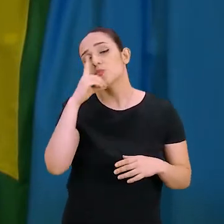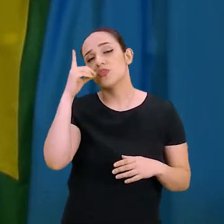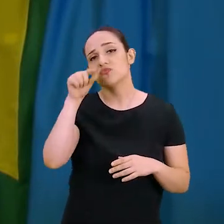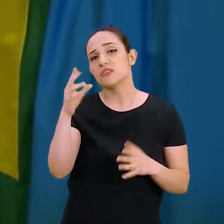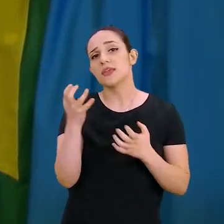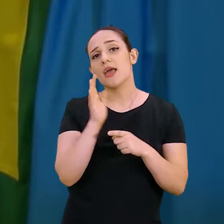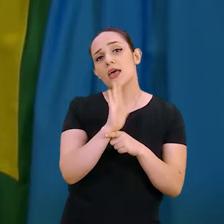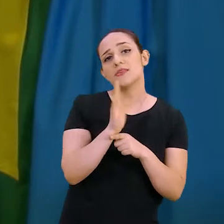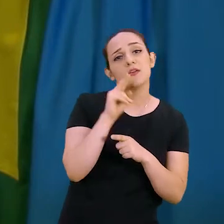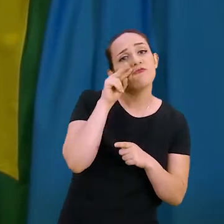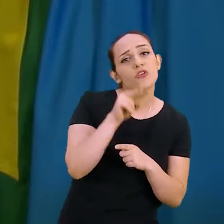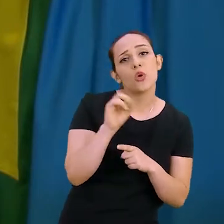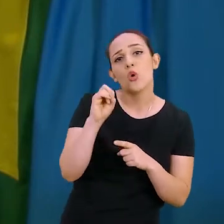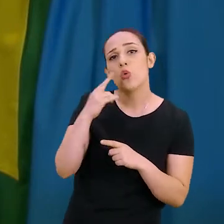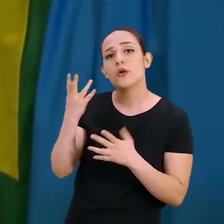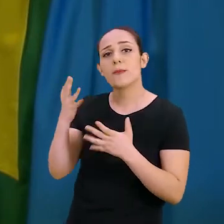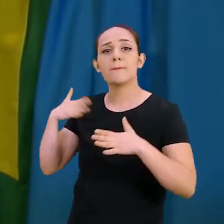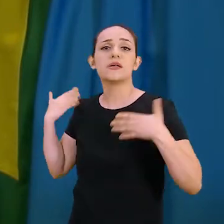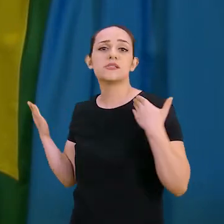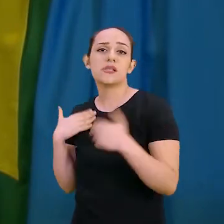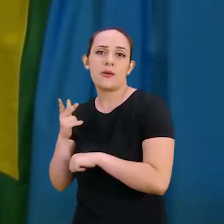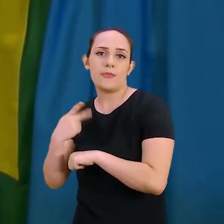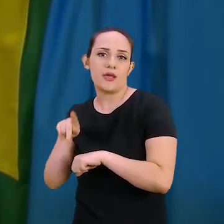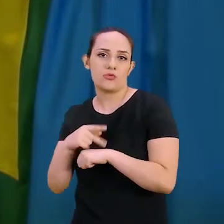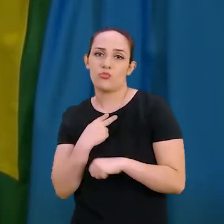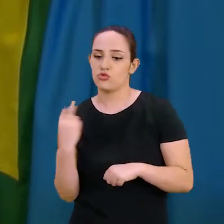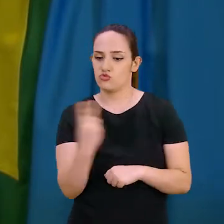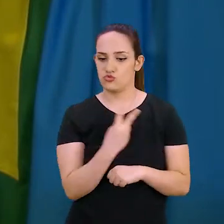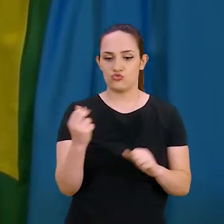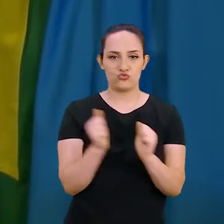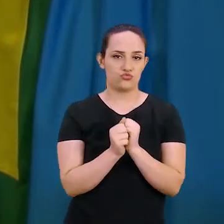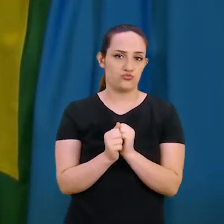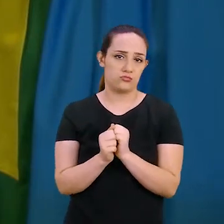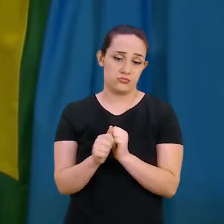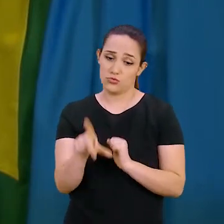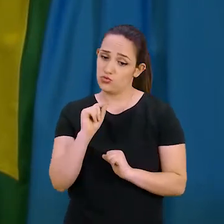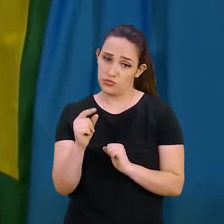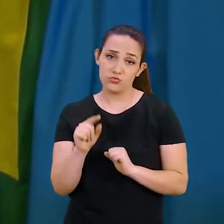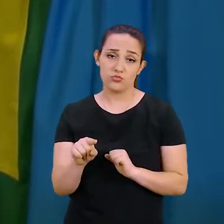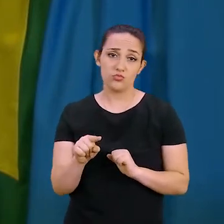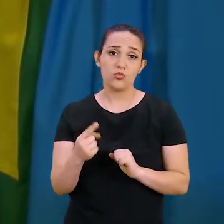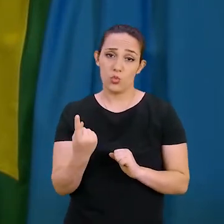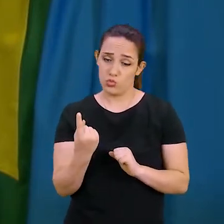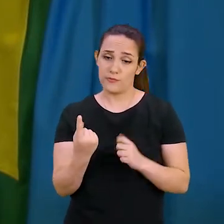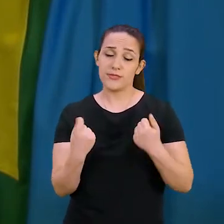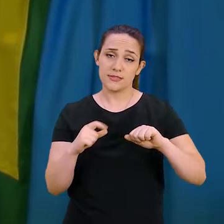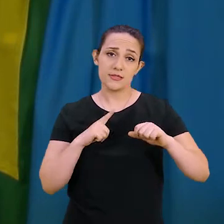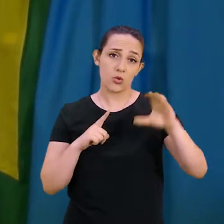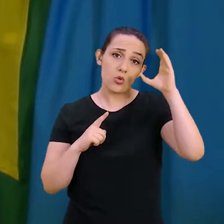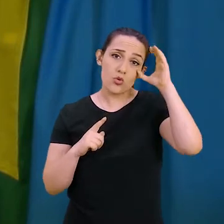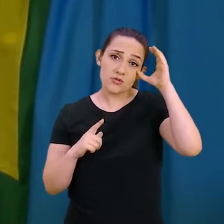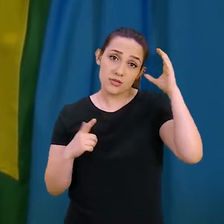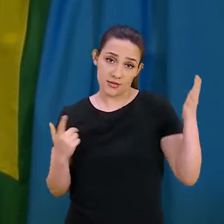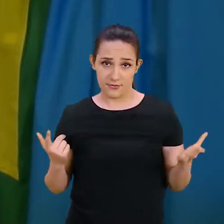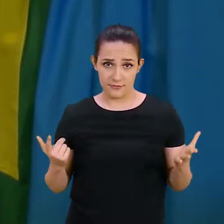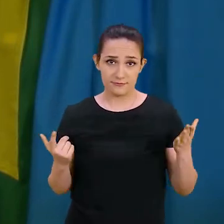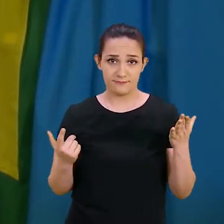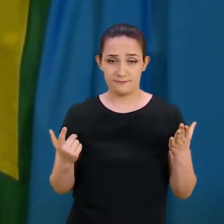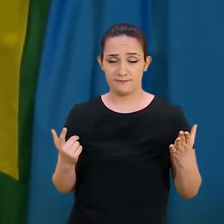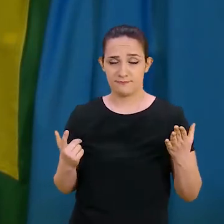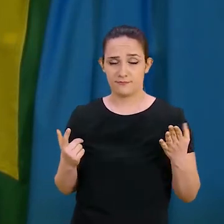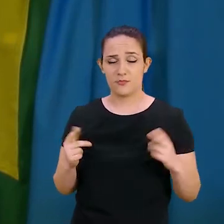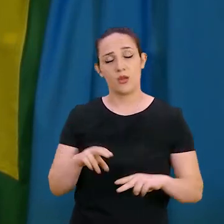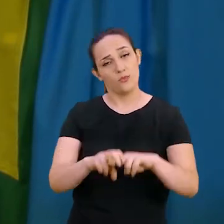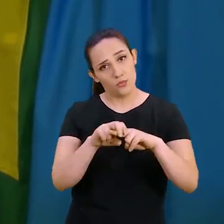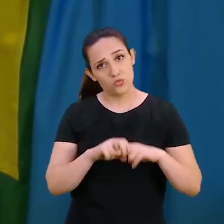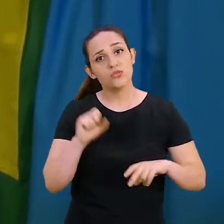você quer ir passear no parque? Ele não pode ter os dois. E ele tem que estar consciente da escolha dele. Então, a